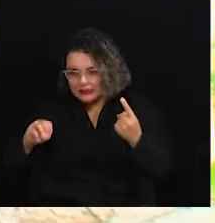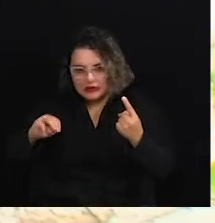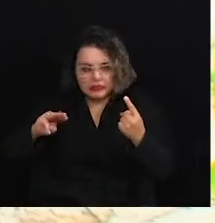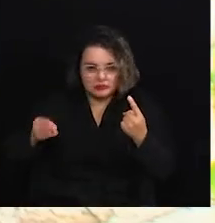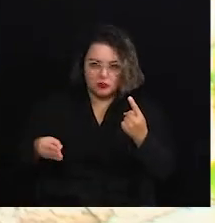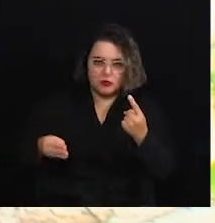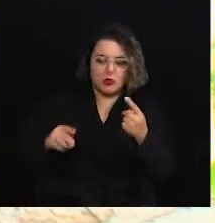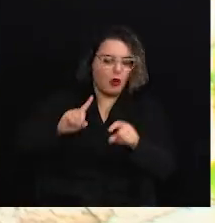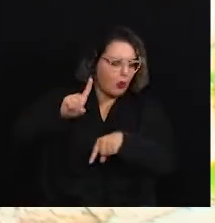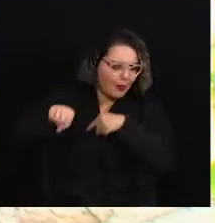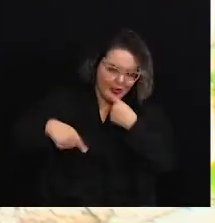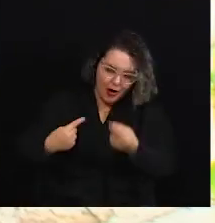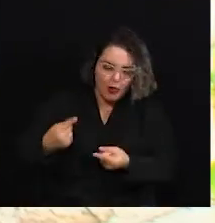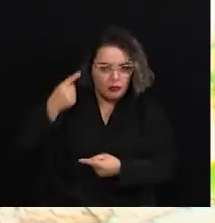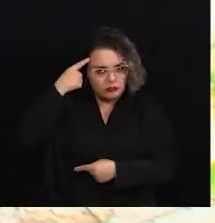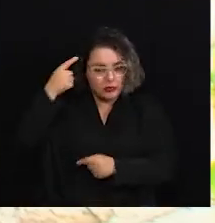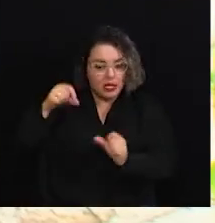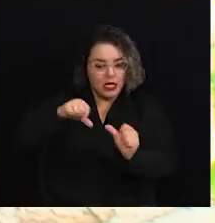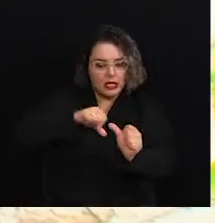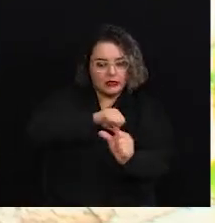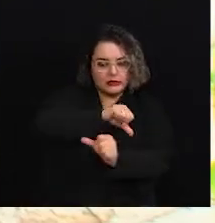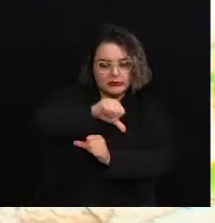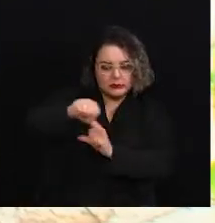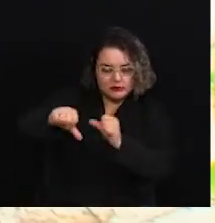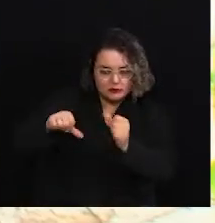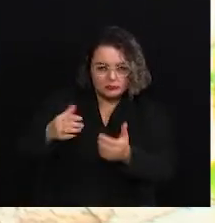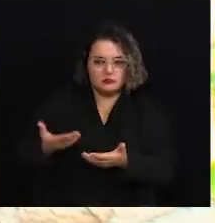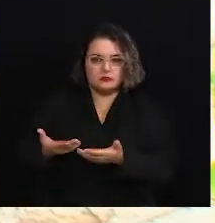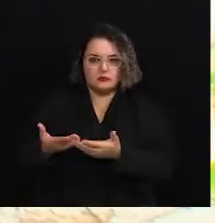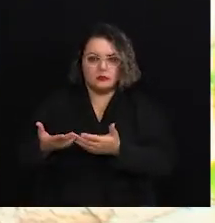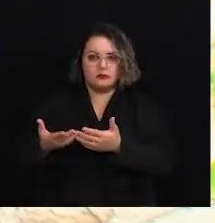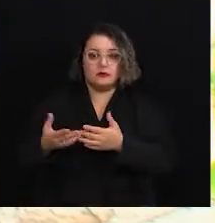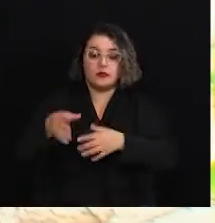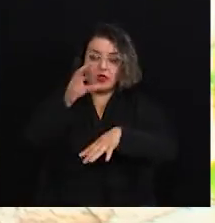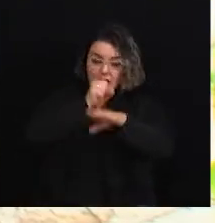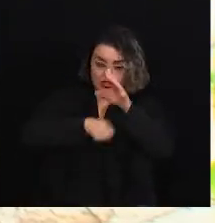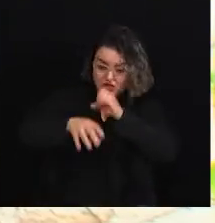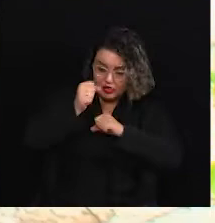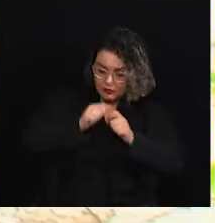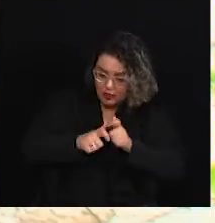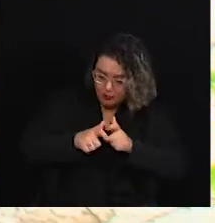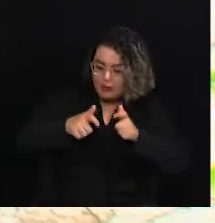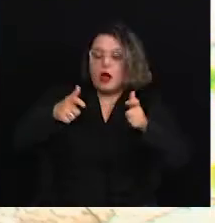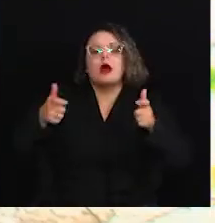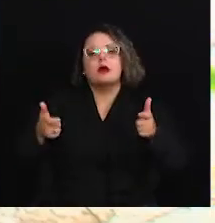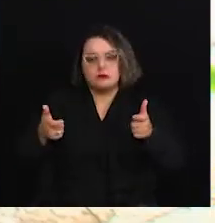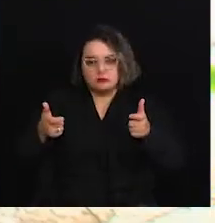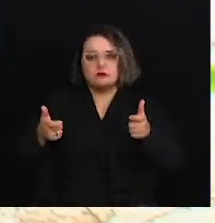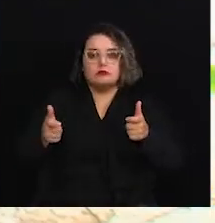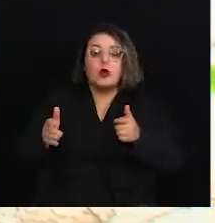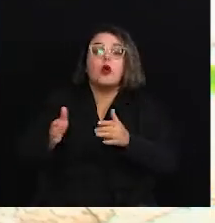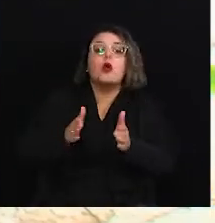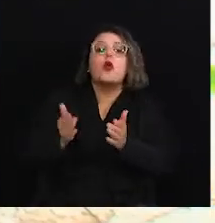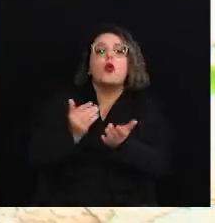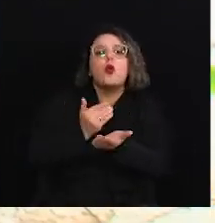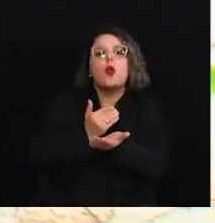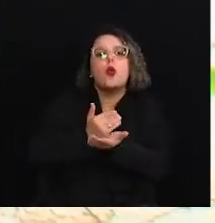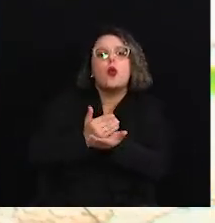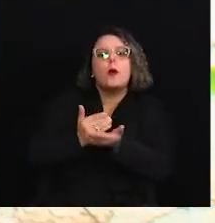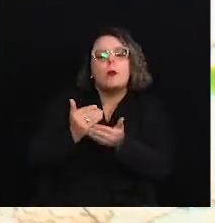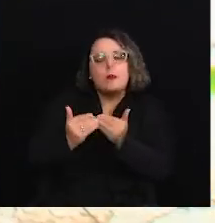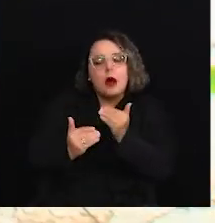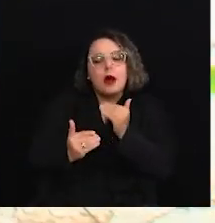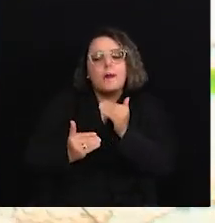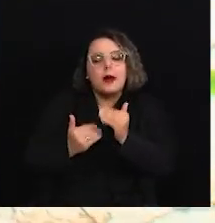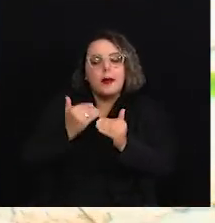realidade. Então nós estamos justamente nesse momento de transição. Ou seja, saindo num momento de muito aprendizado, para agora sim um momento de começar